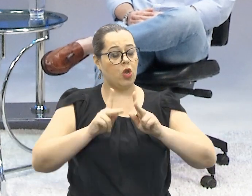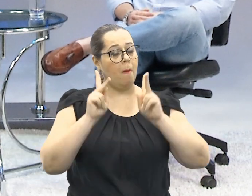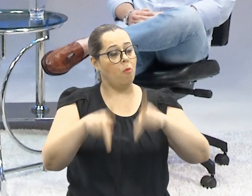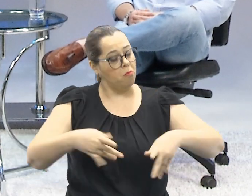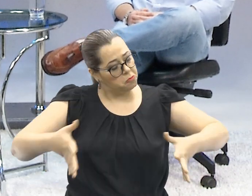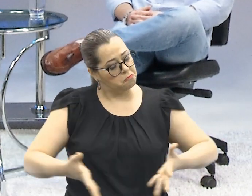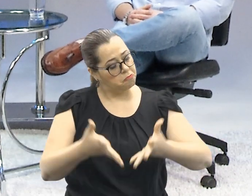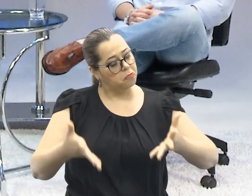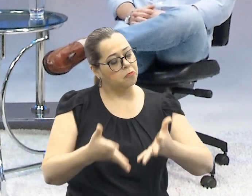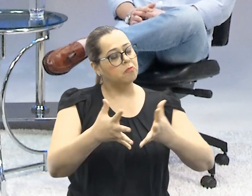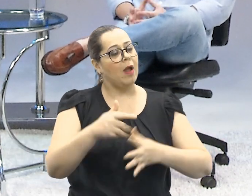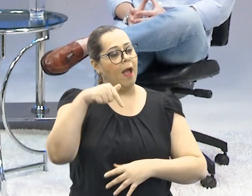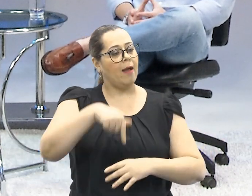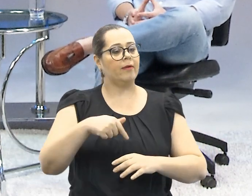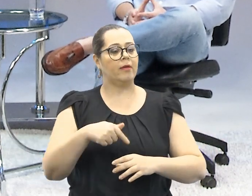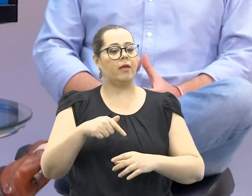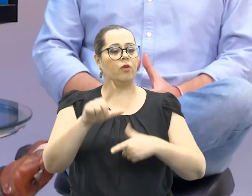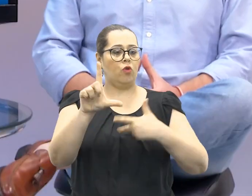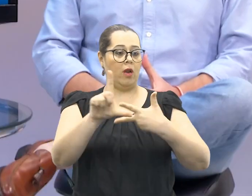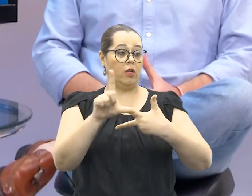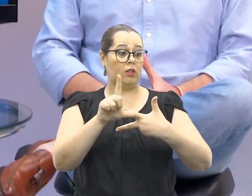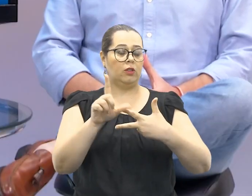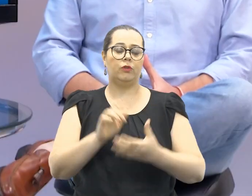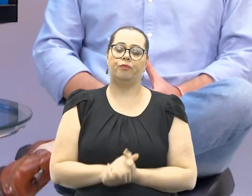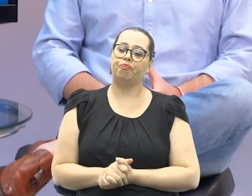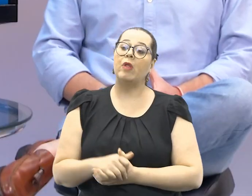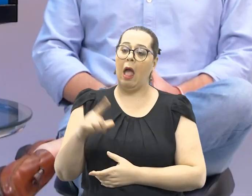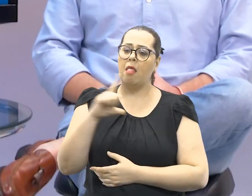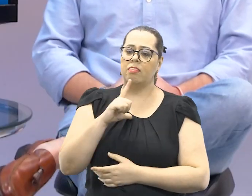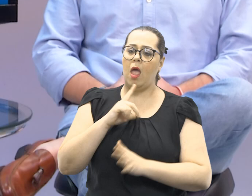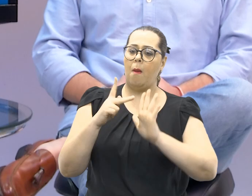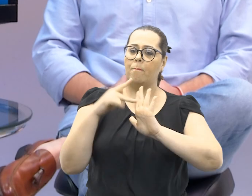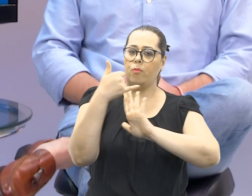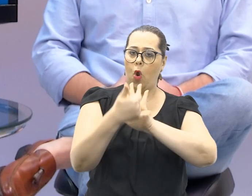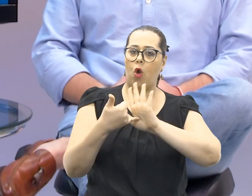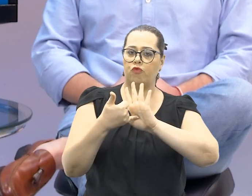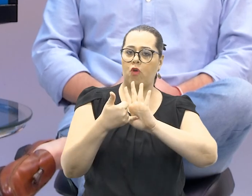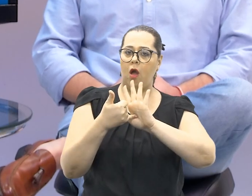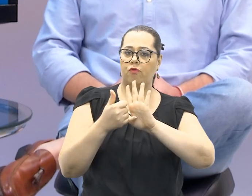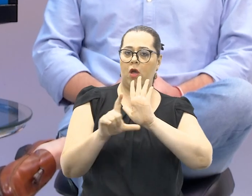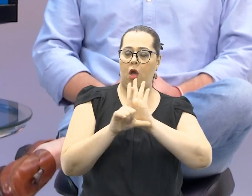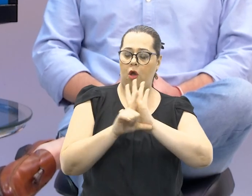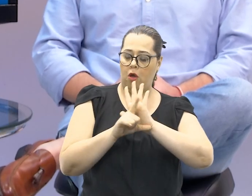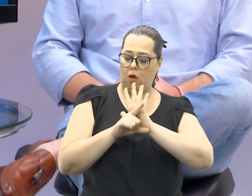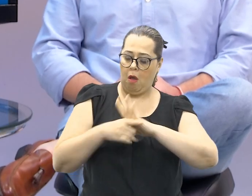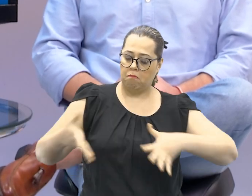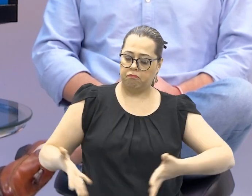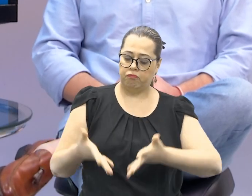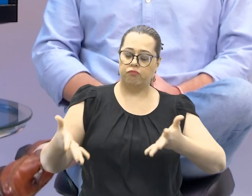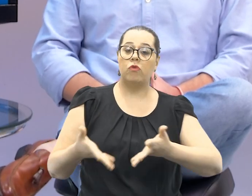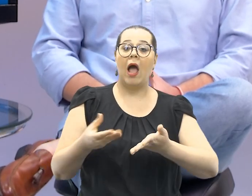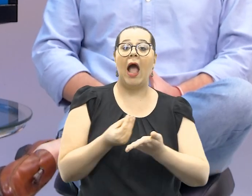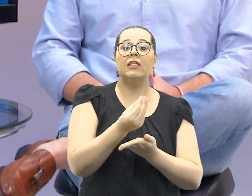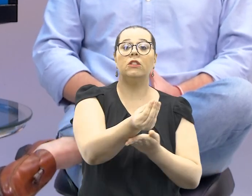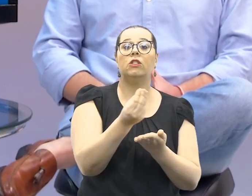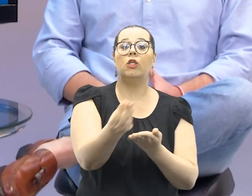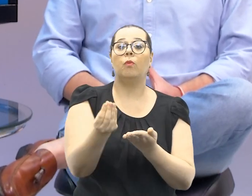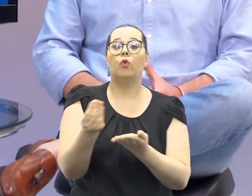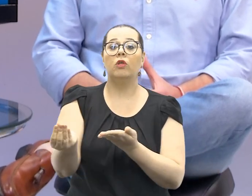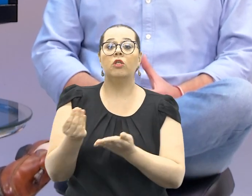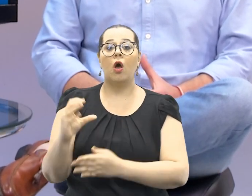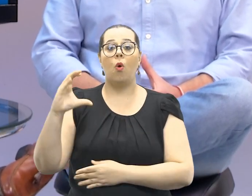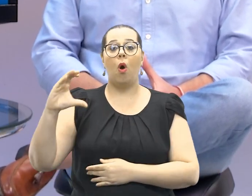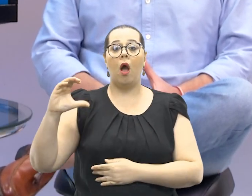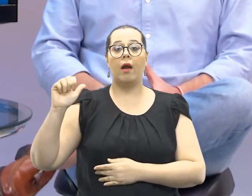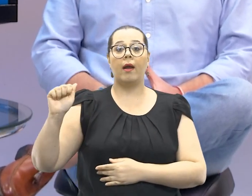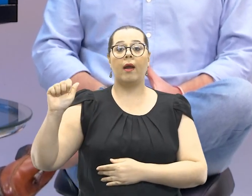dentro do Legislativo Municipal? Está tramitando hoje na Câmara um projeto também de autoria nossa sobre a distribuição de calcário para os pequenos